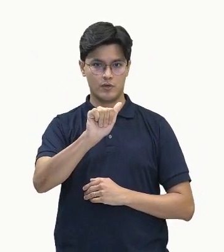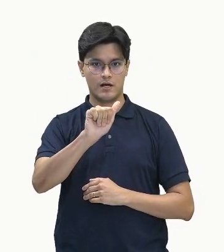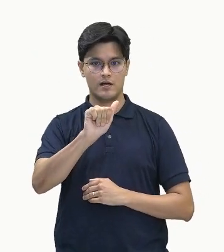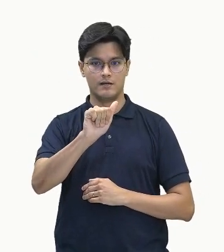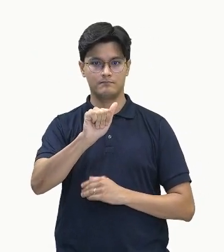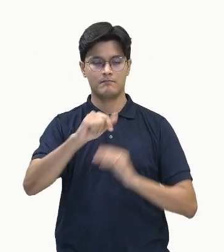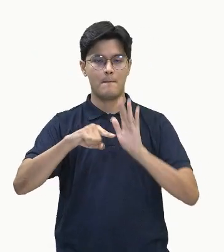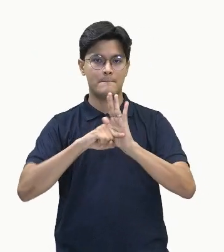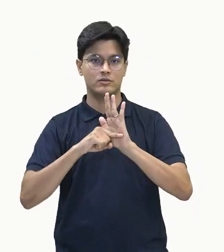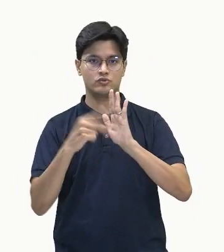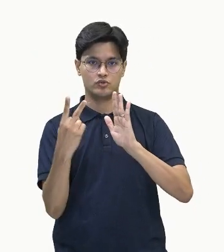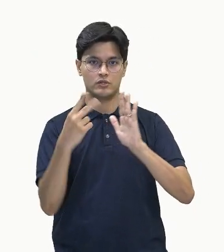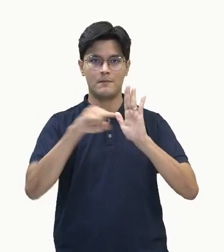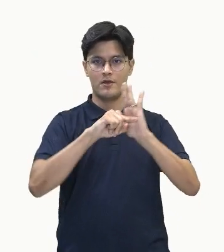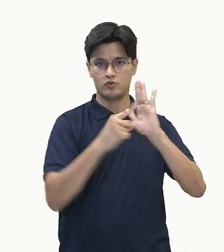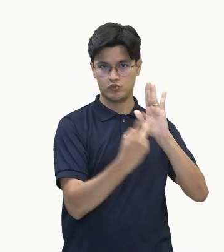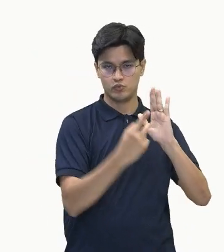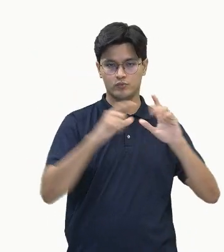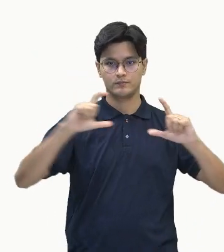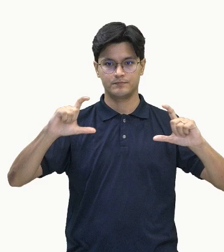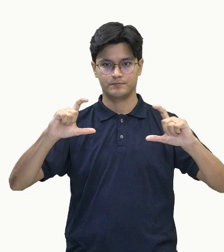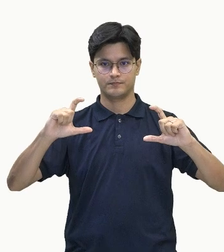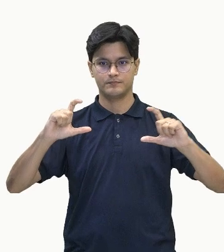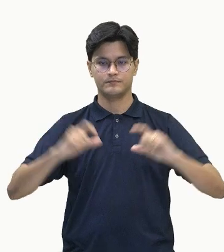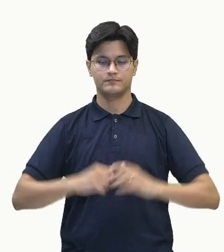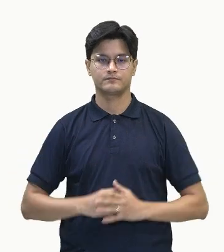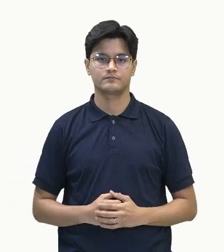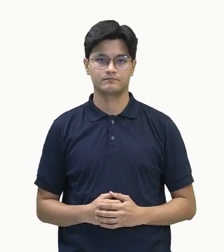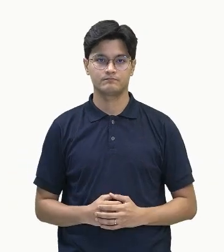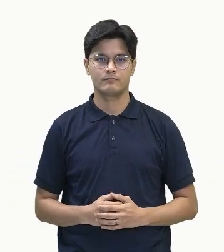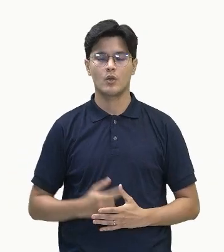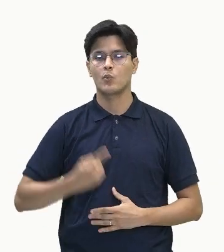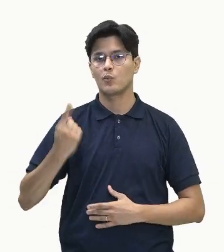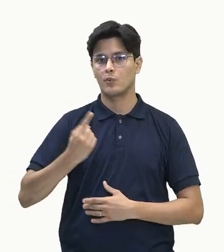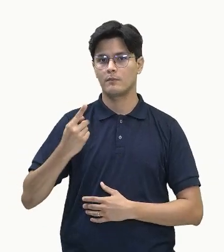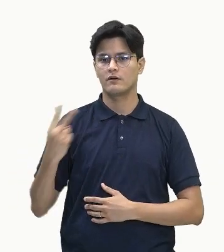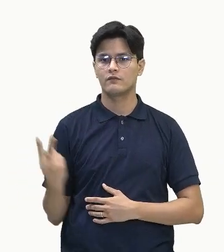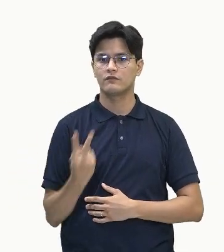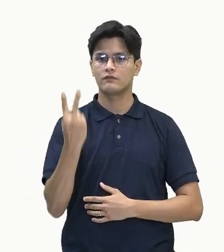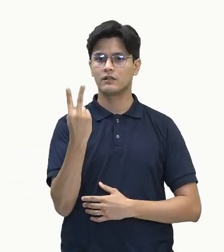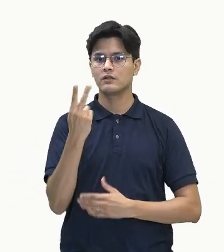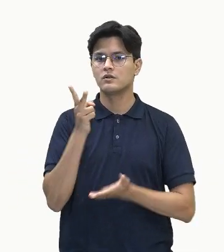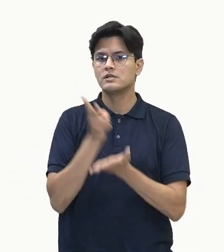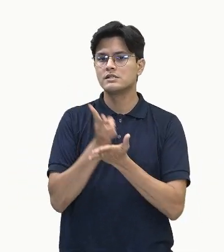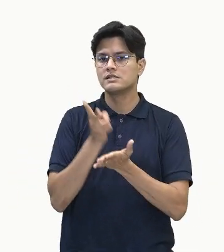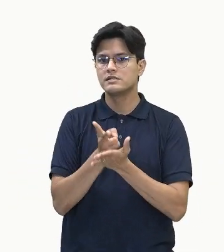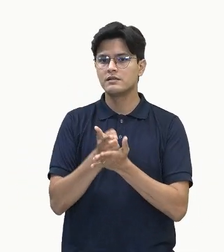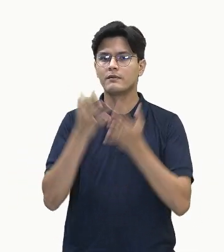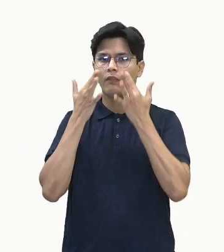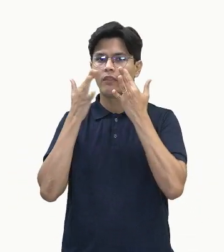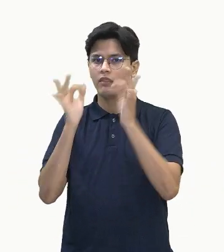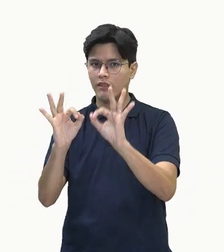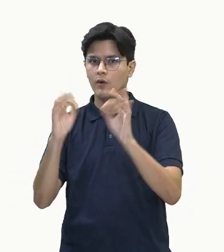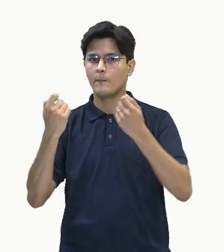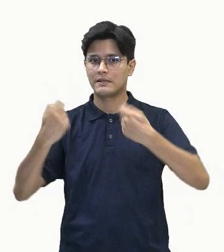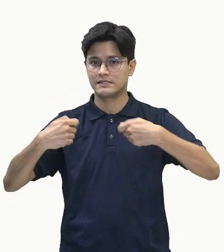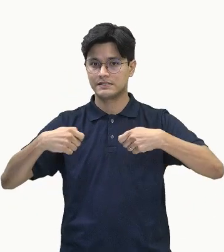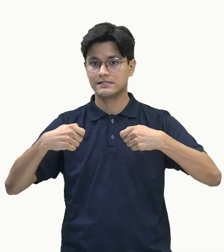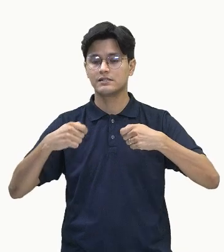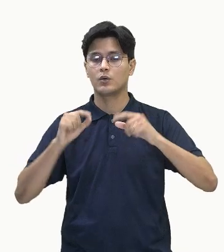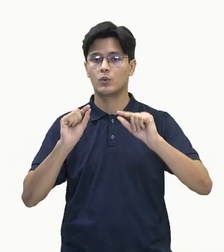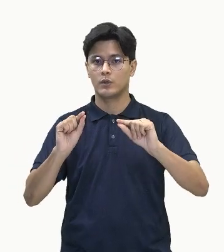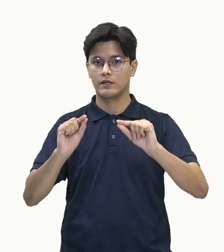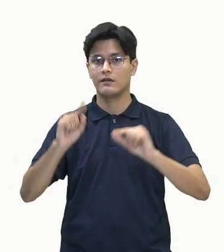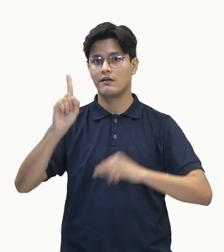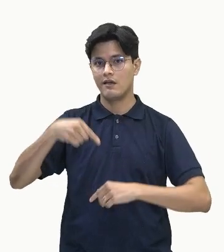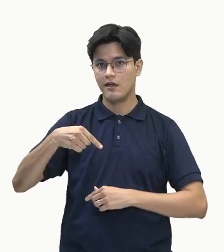e -1. O primeiro valor que vocês sempre devem se ater aqui no caso é o valor